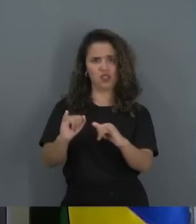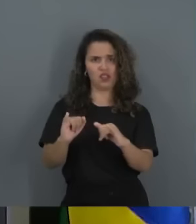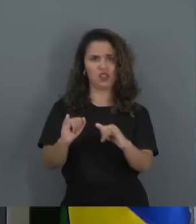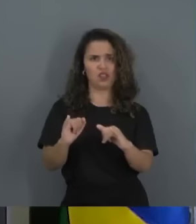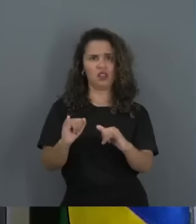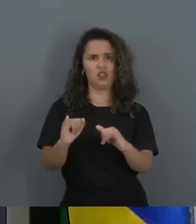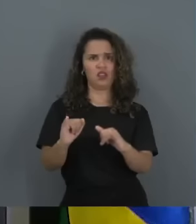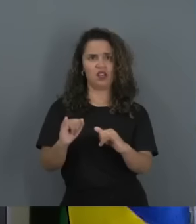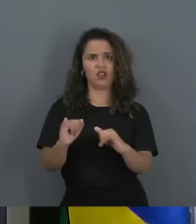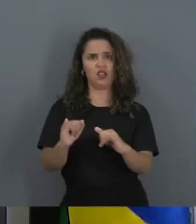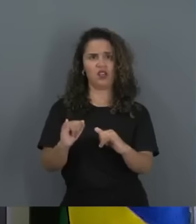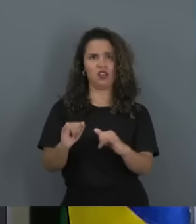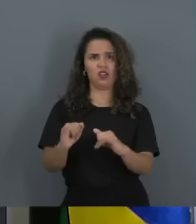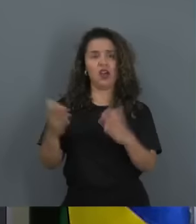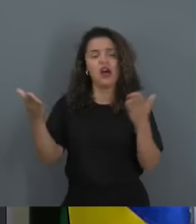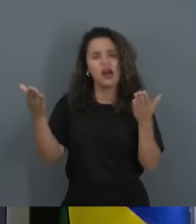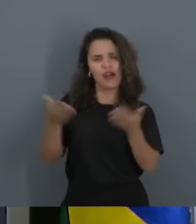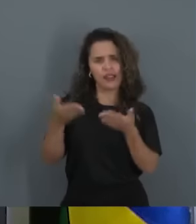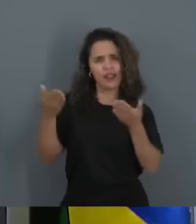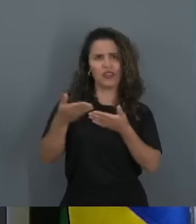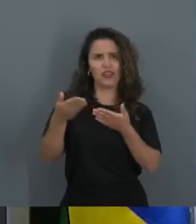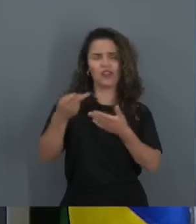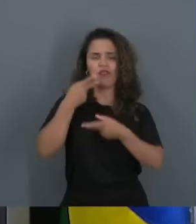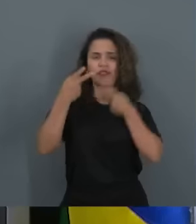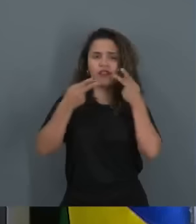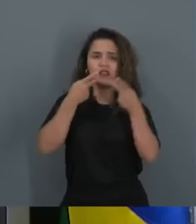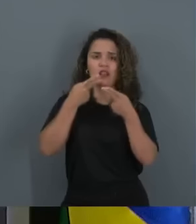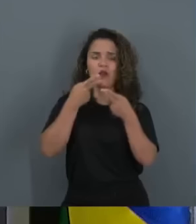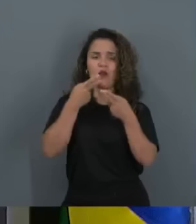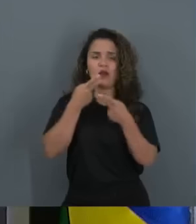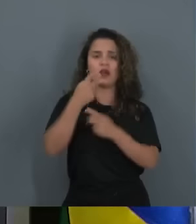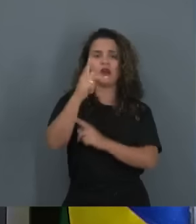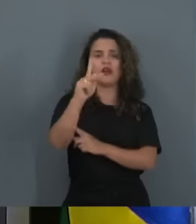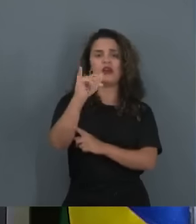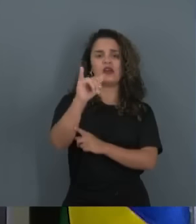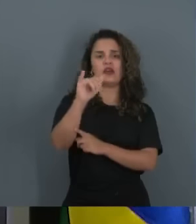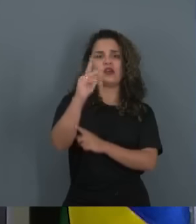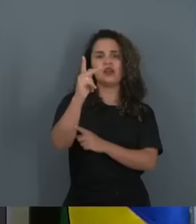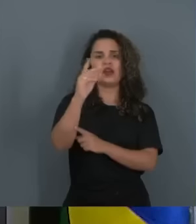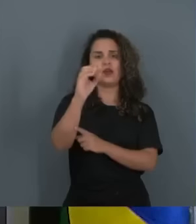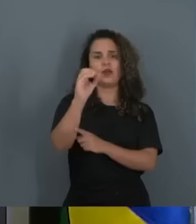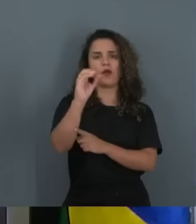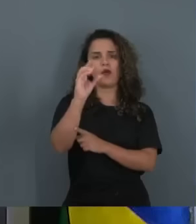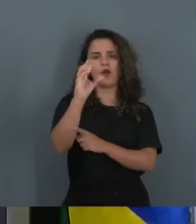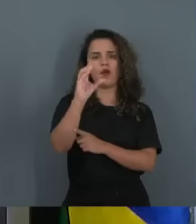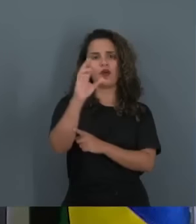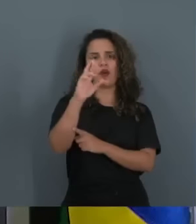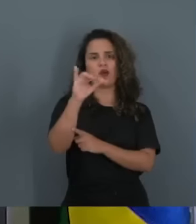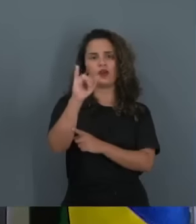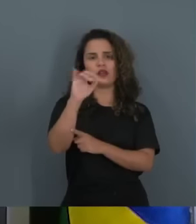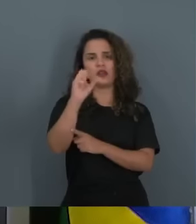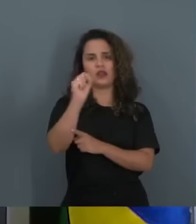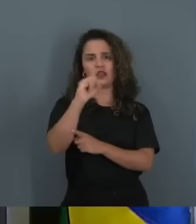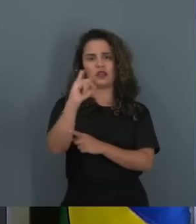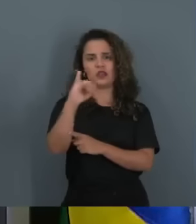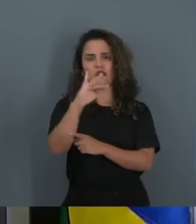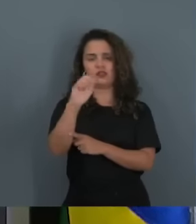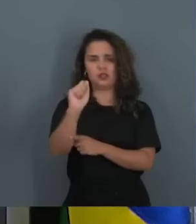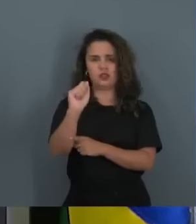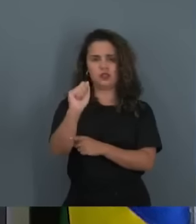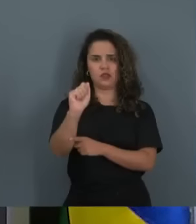E aqui se falou em hipocrisia. Hipocrisia é